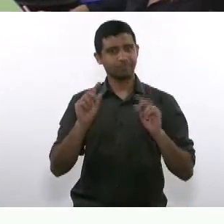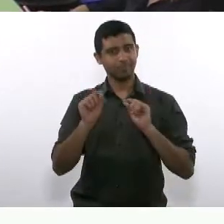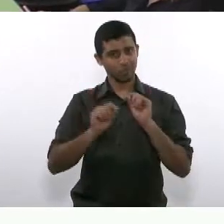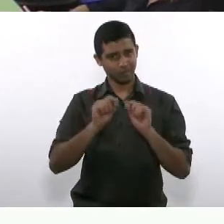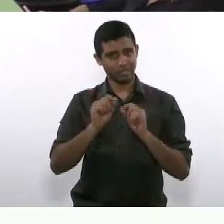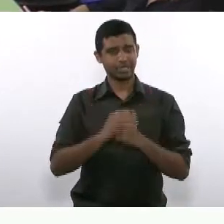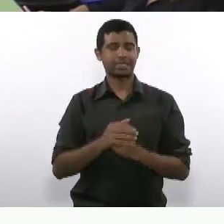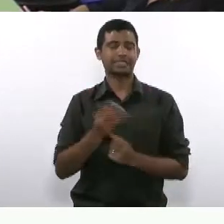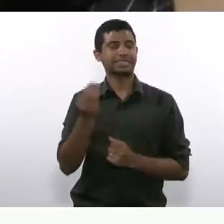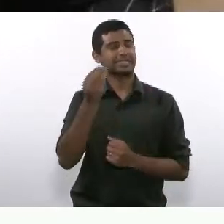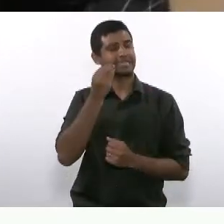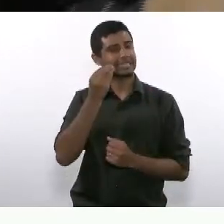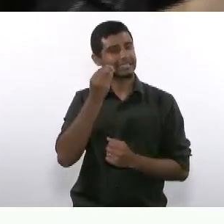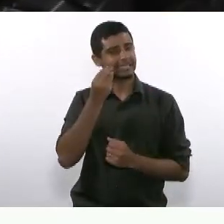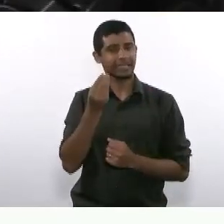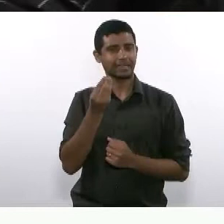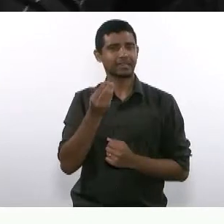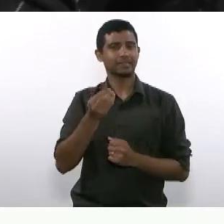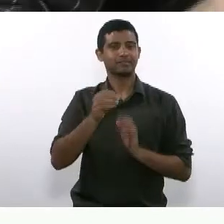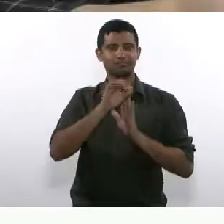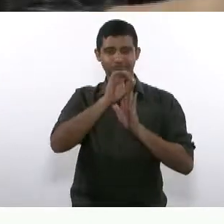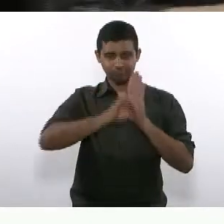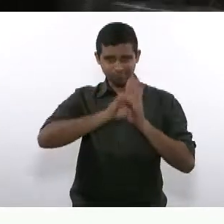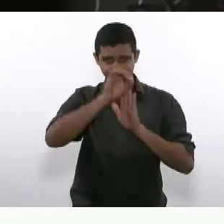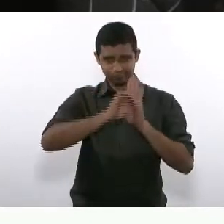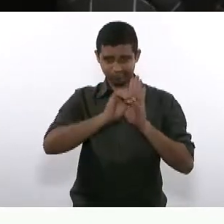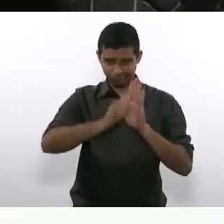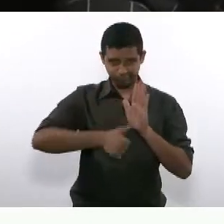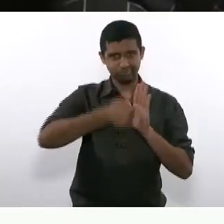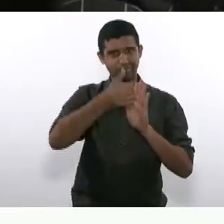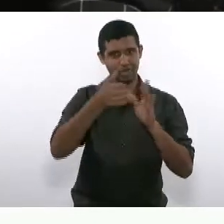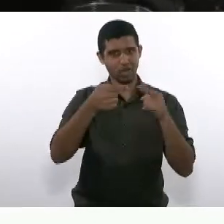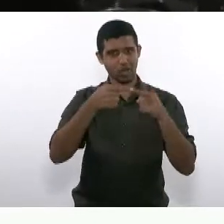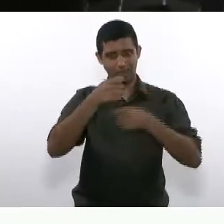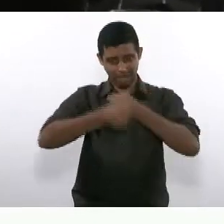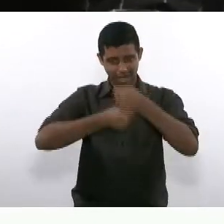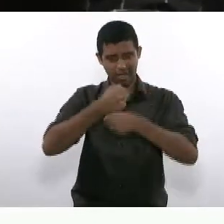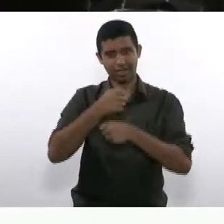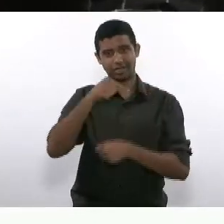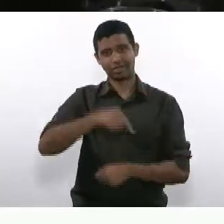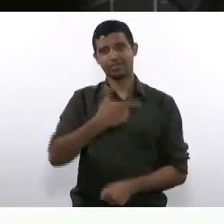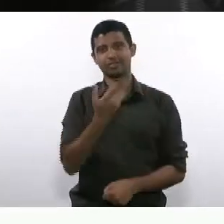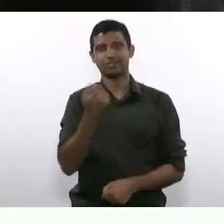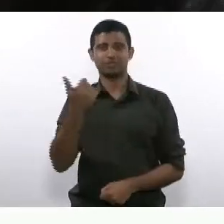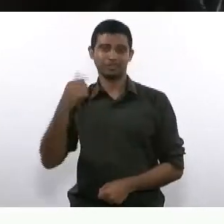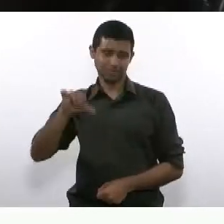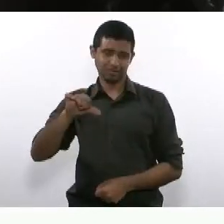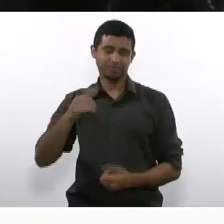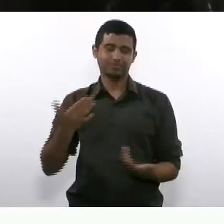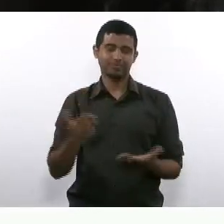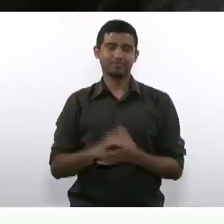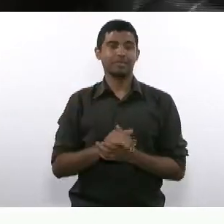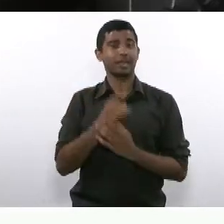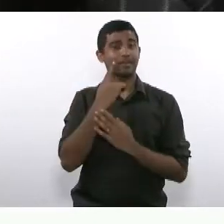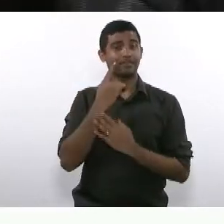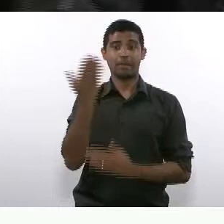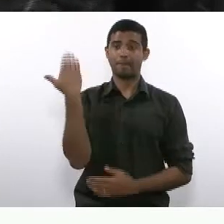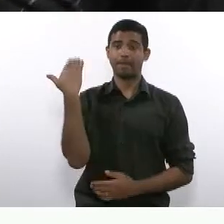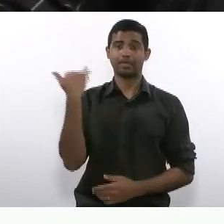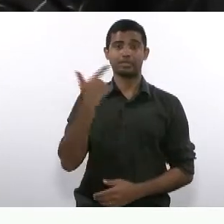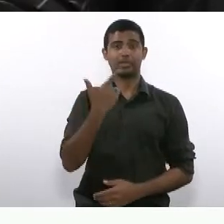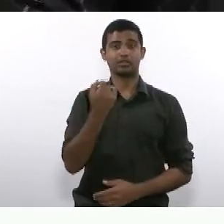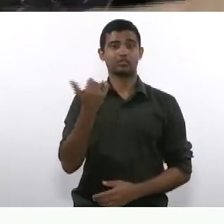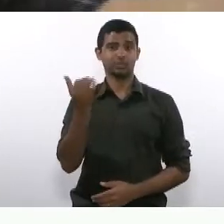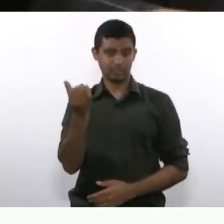menos, tentar recompor o nosso orçamento de 2019. Em 2016,